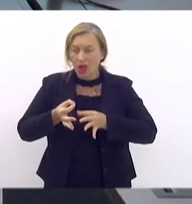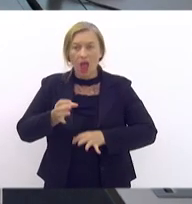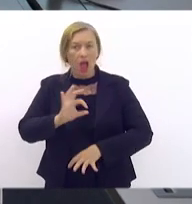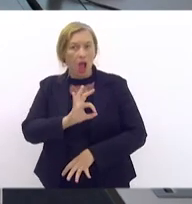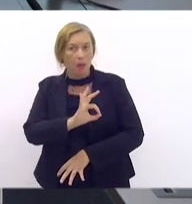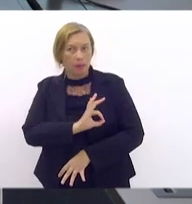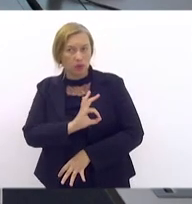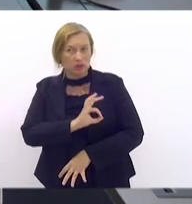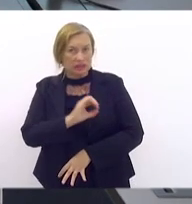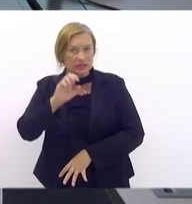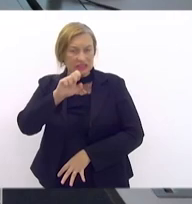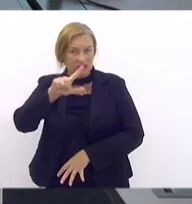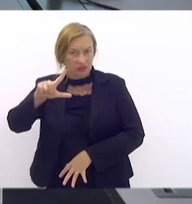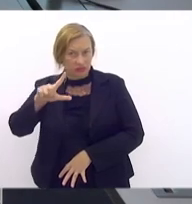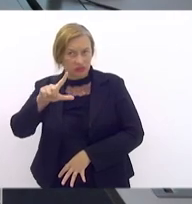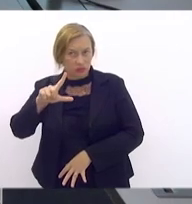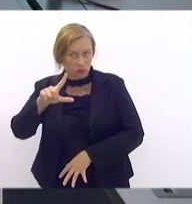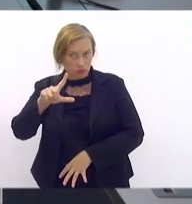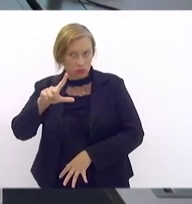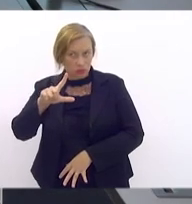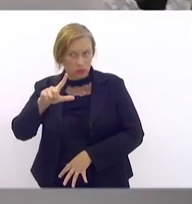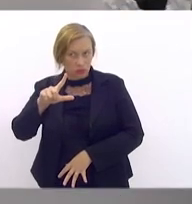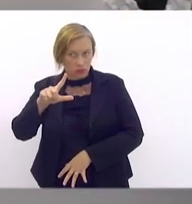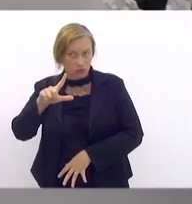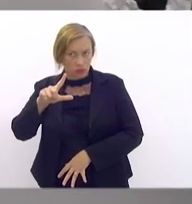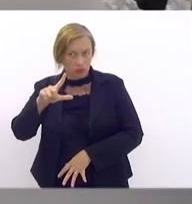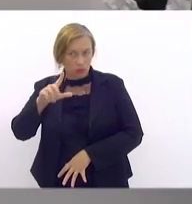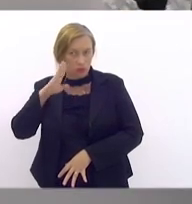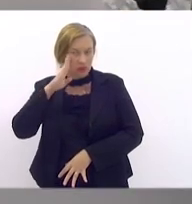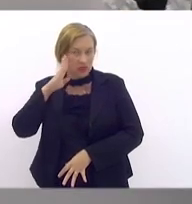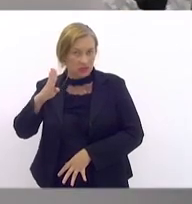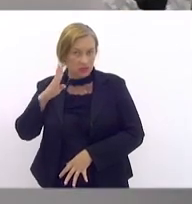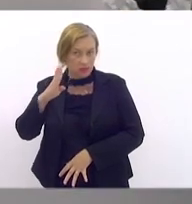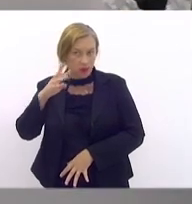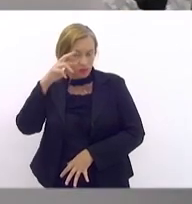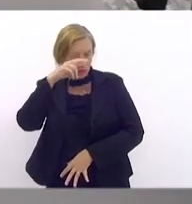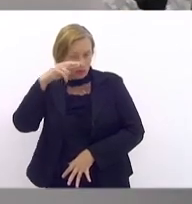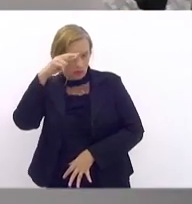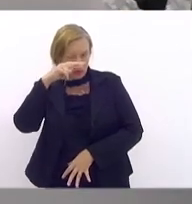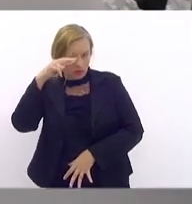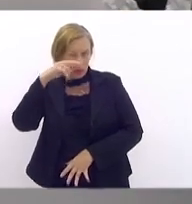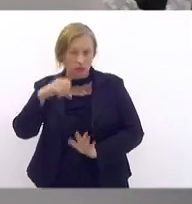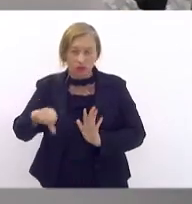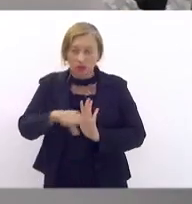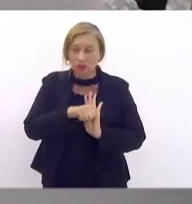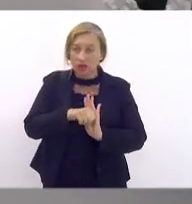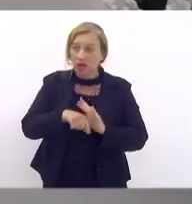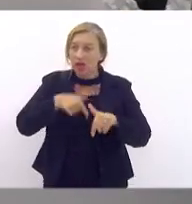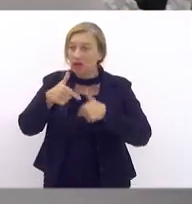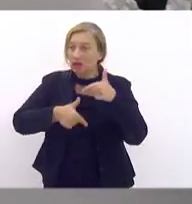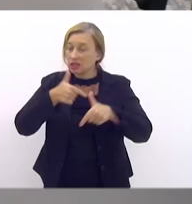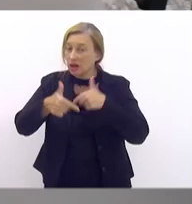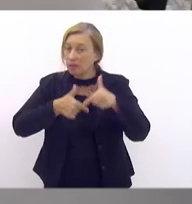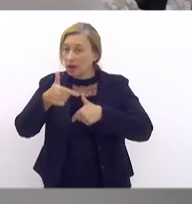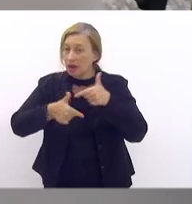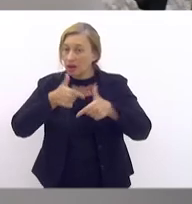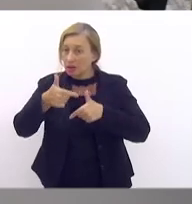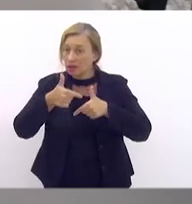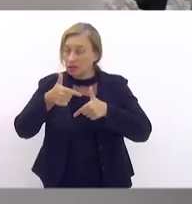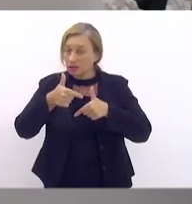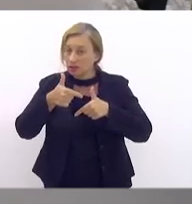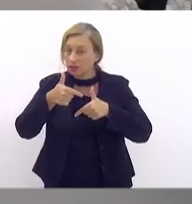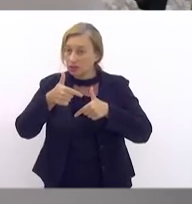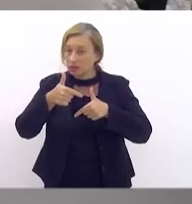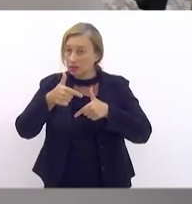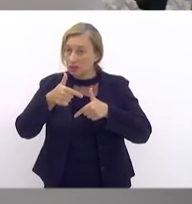civil que como titular da investigação crial ela trabalha com um estar probatório de